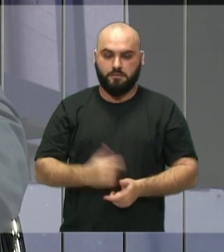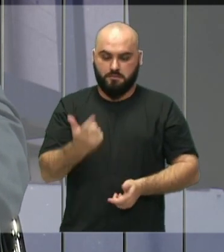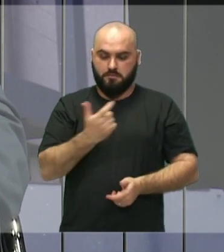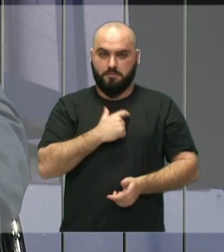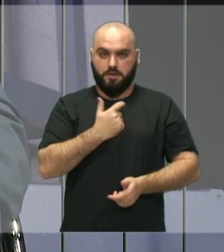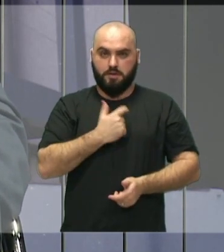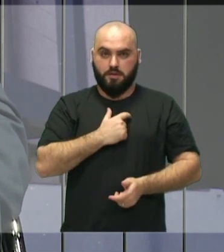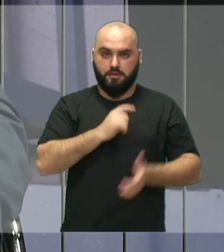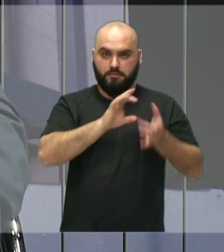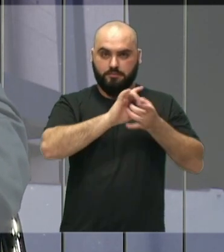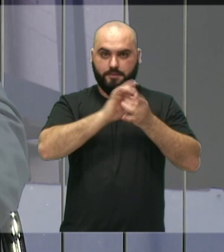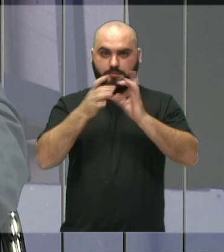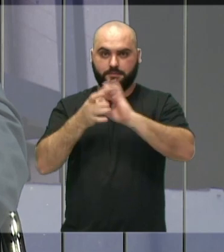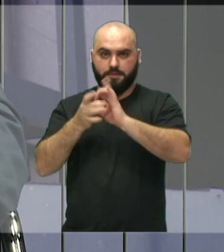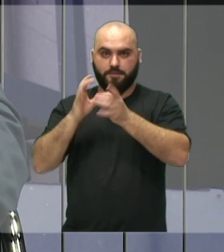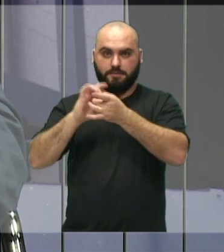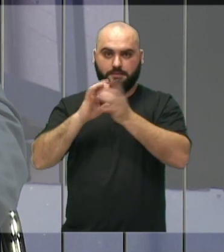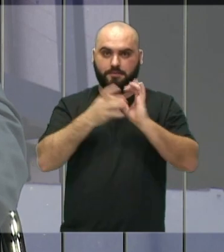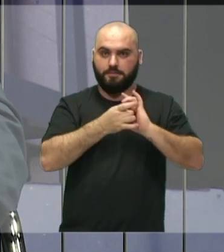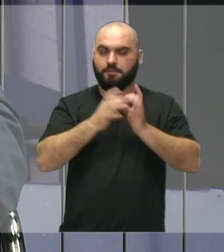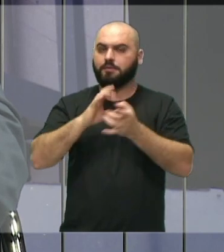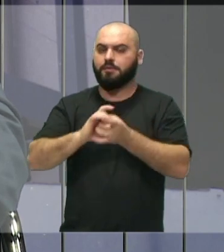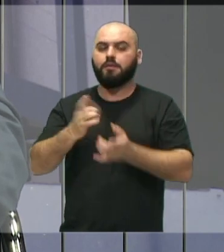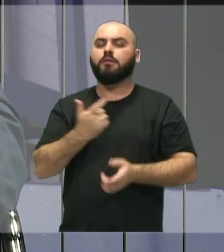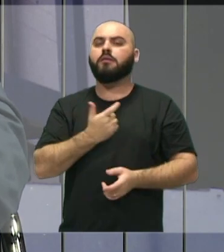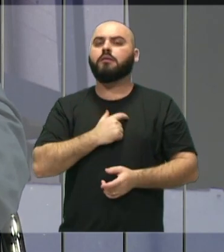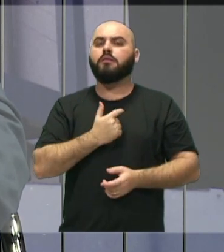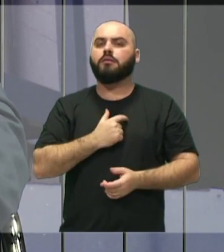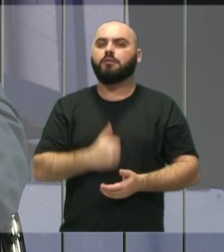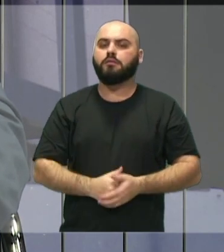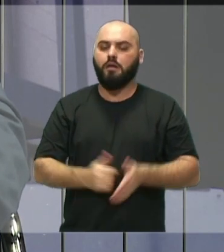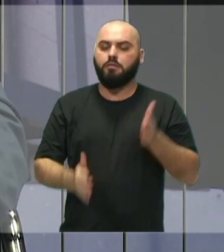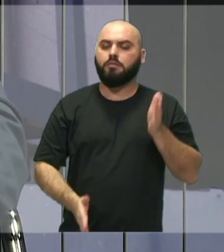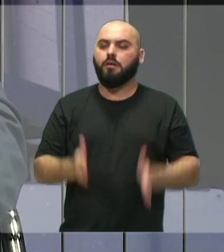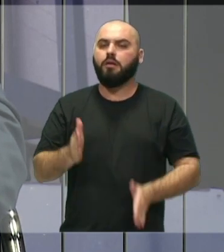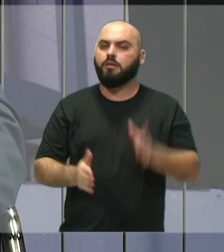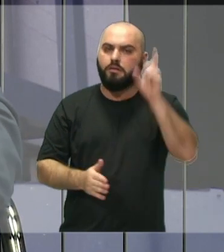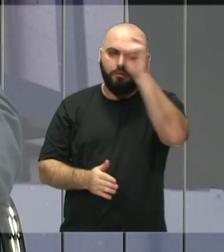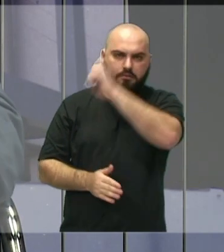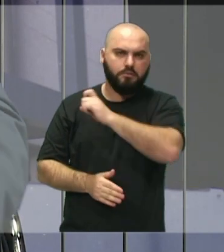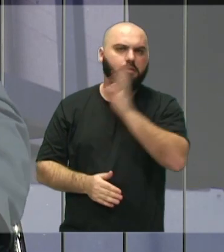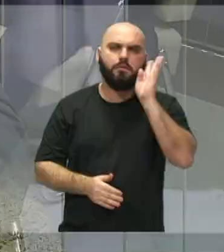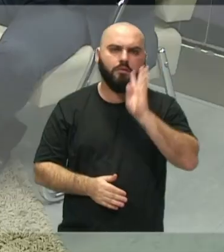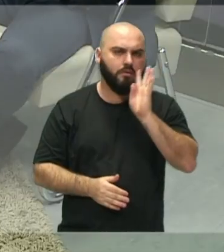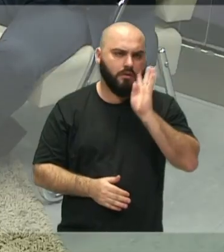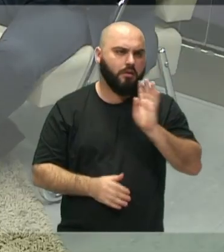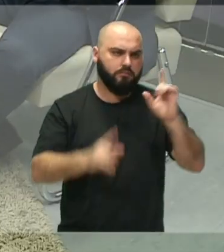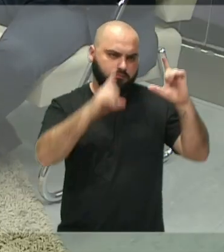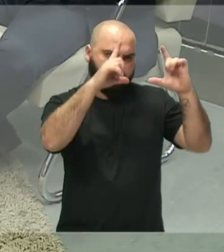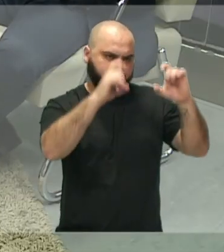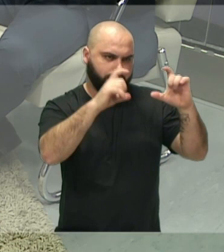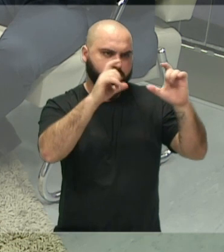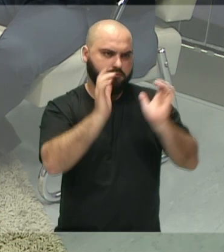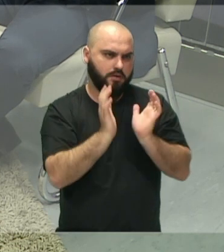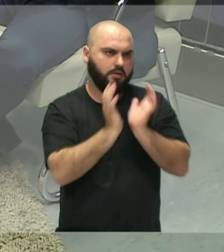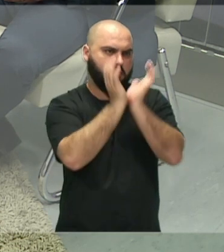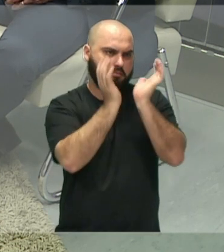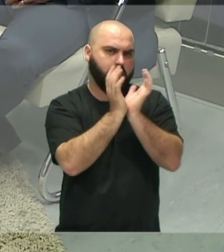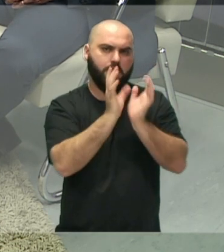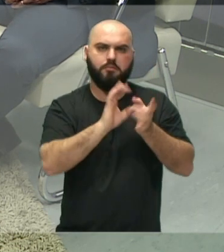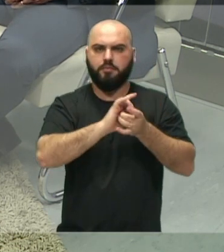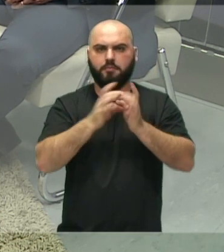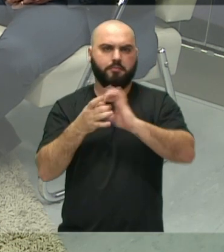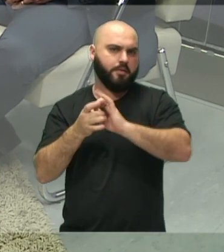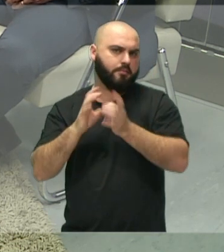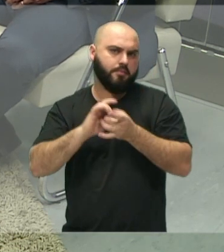olímpica? Qual é a dificuldade que o atleta tem? É muito legal tu bater uma foto com um campeão olímpico, mas tu sabes realmente